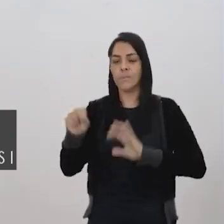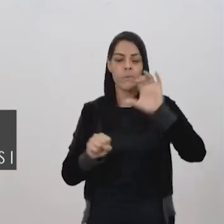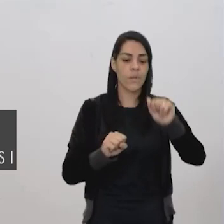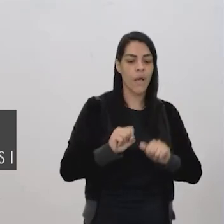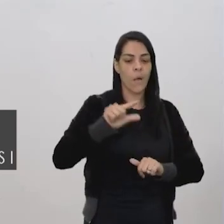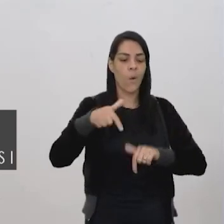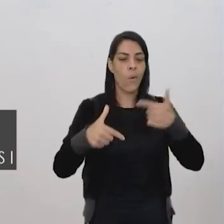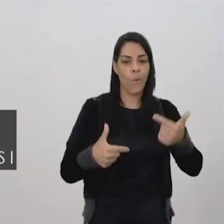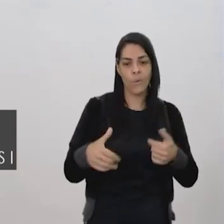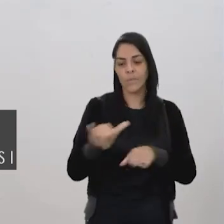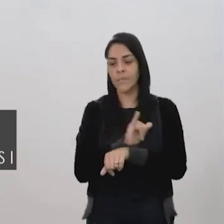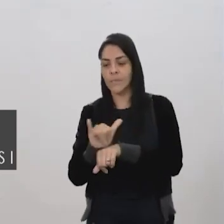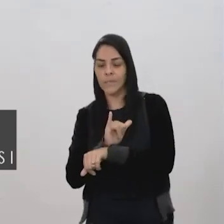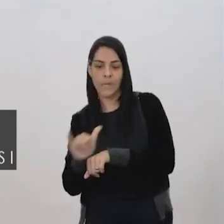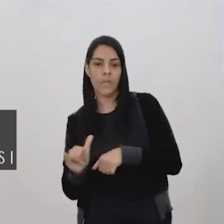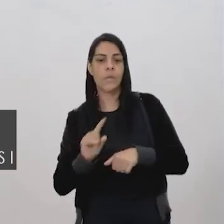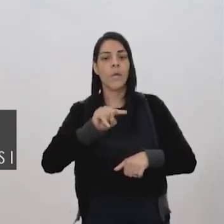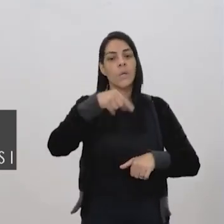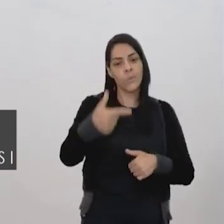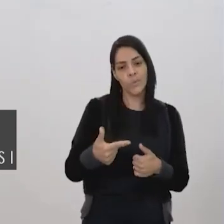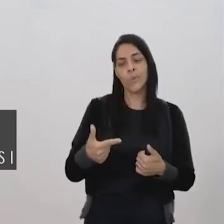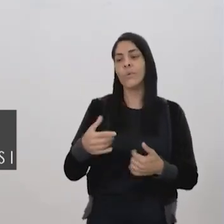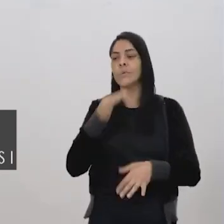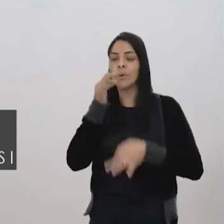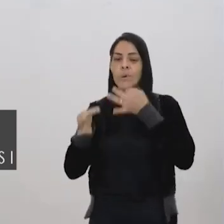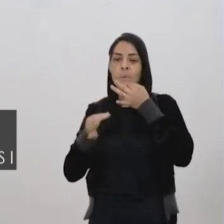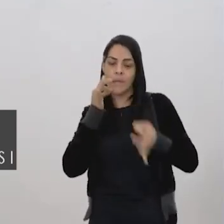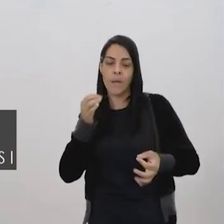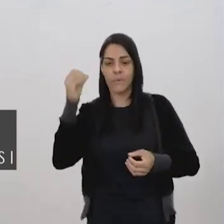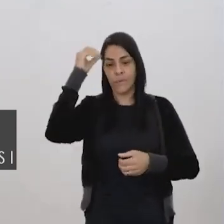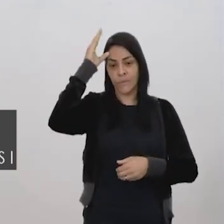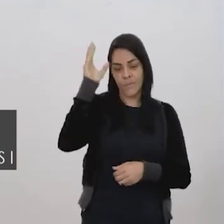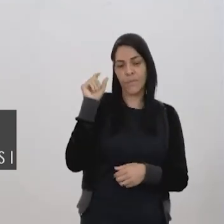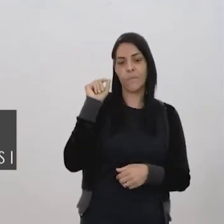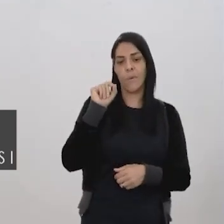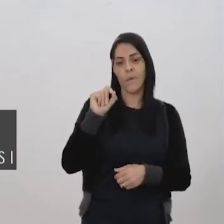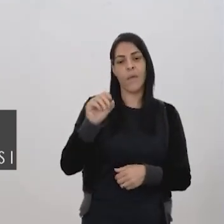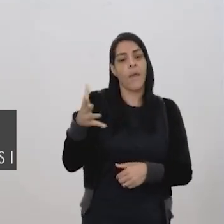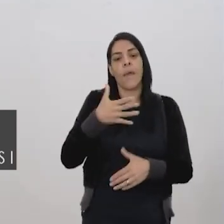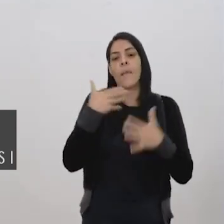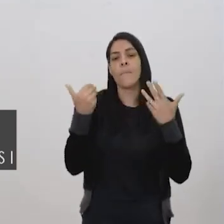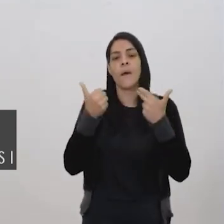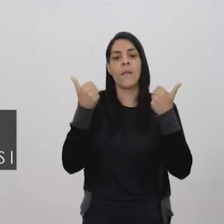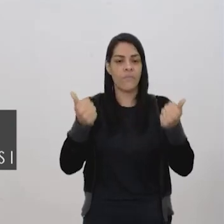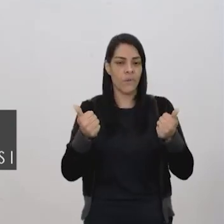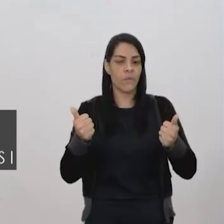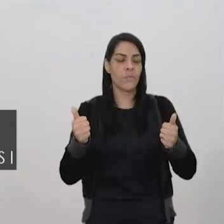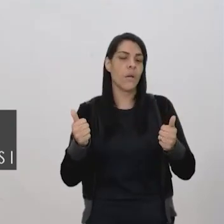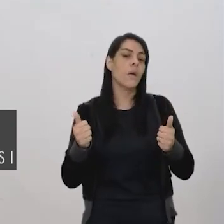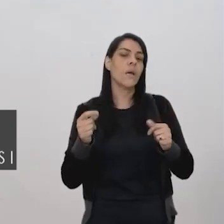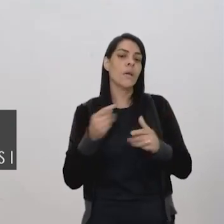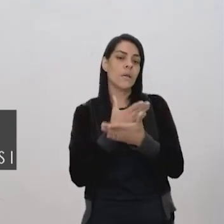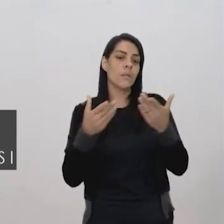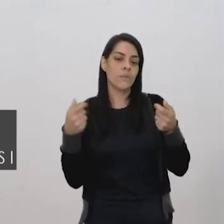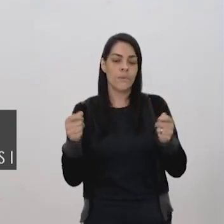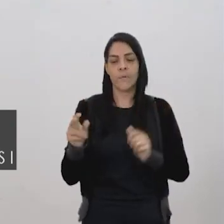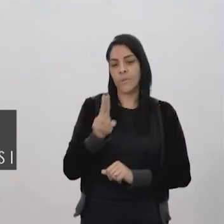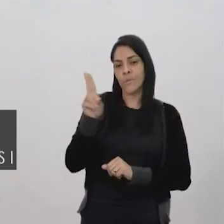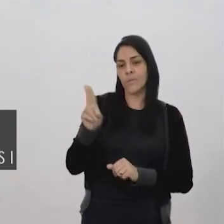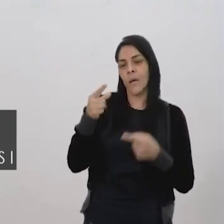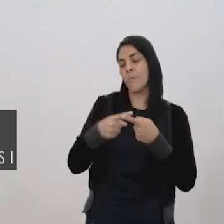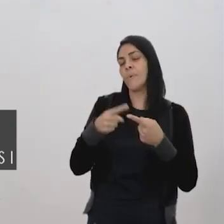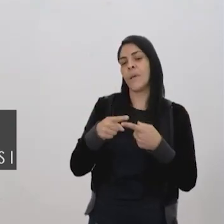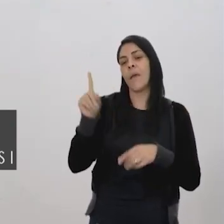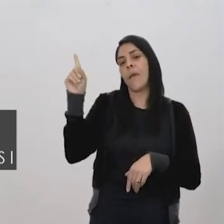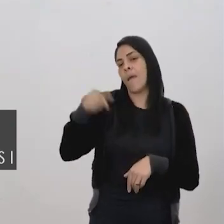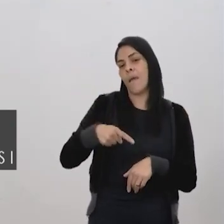outros argumentavam que o conhecimento era uma capacidade divina e nós deveríamos utilizá-la porque foi